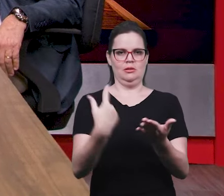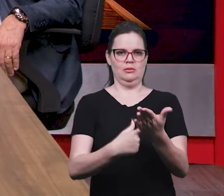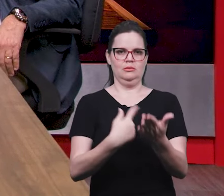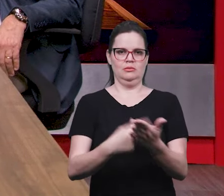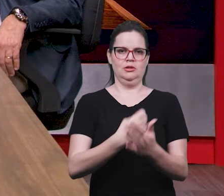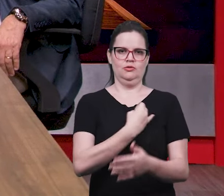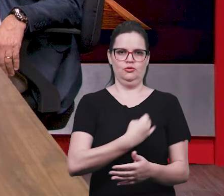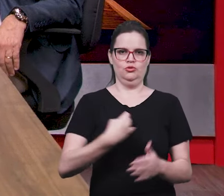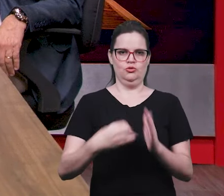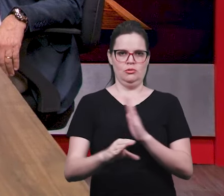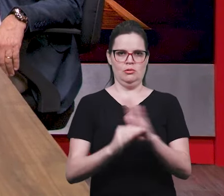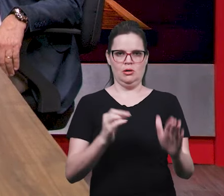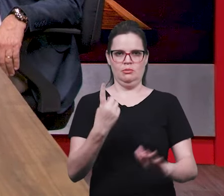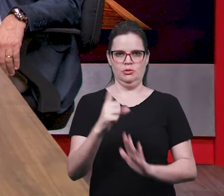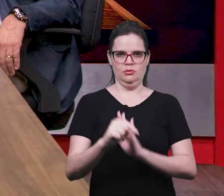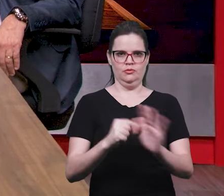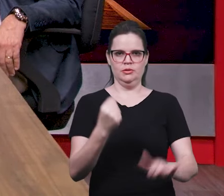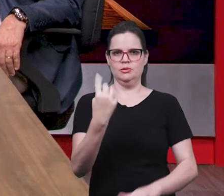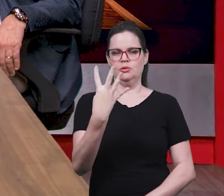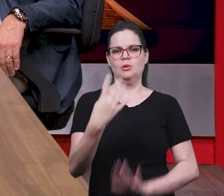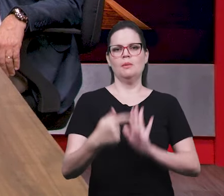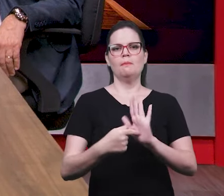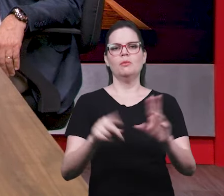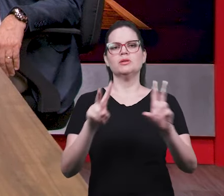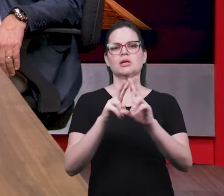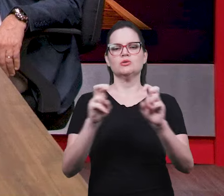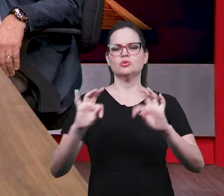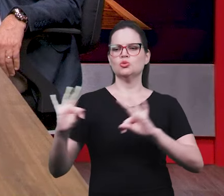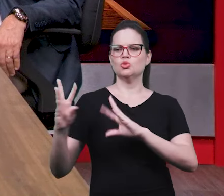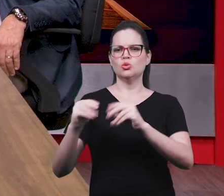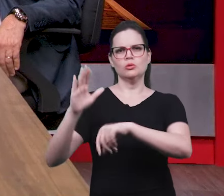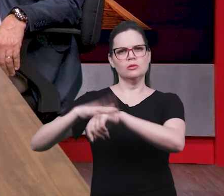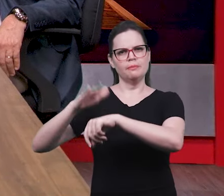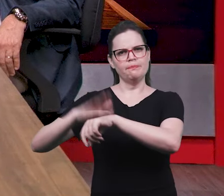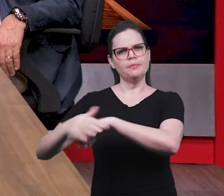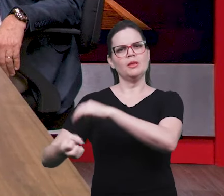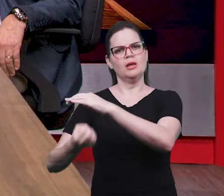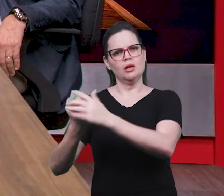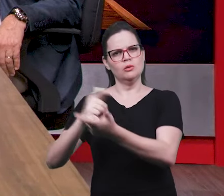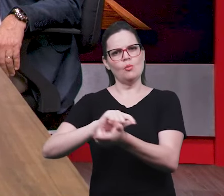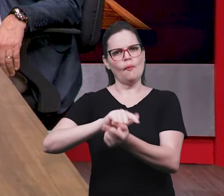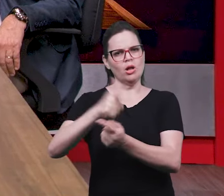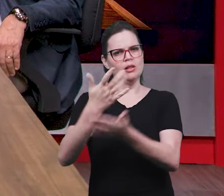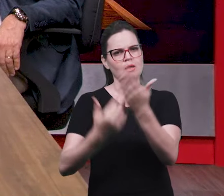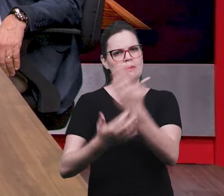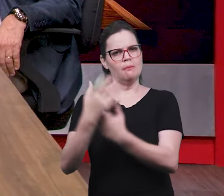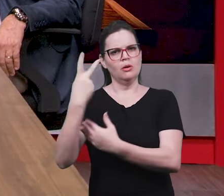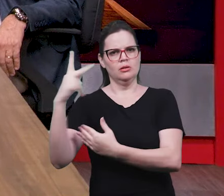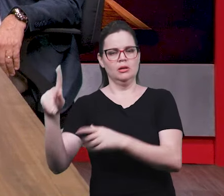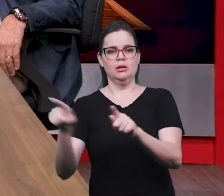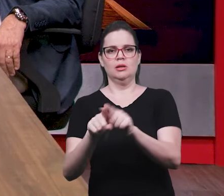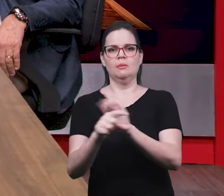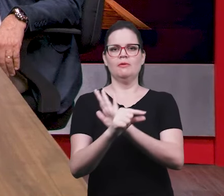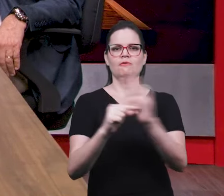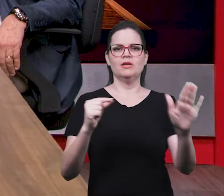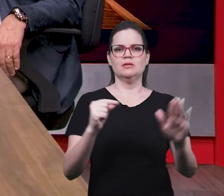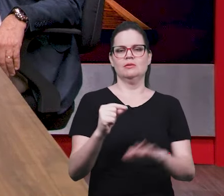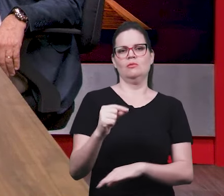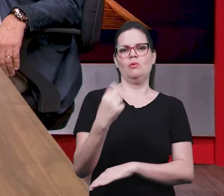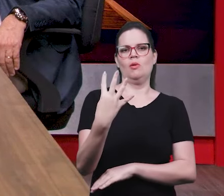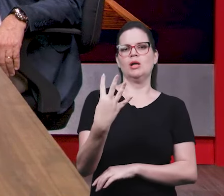João, capítulo 1, depois que fala sobre o verbo, todas as coisas foram feitas por ele. O versículo 4 diz assim, nele estava a